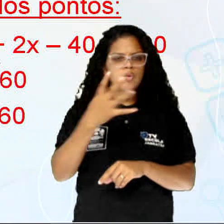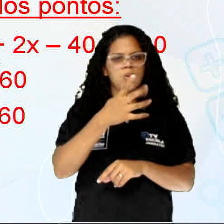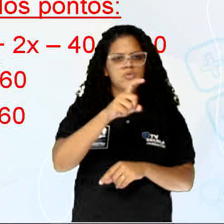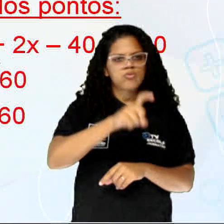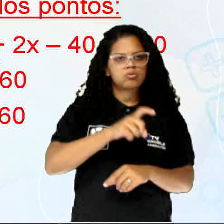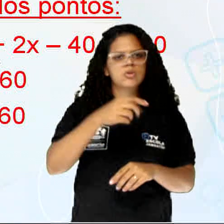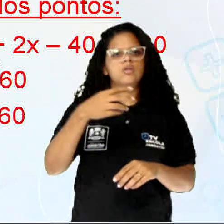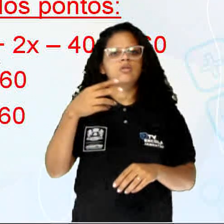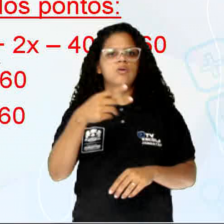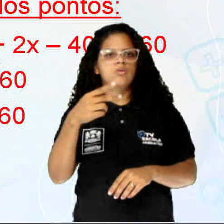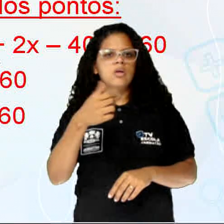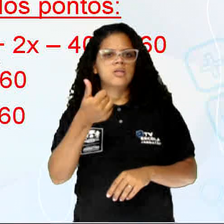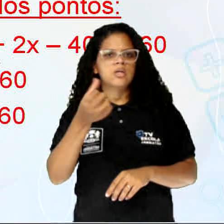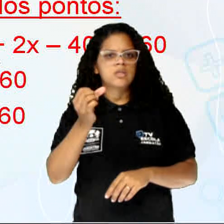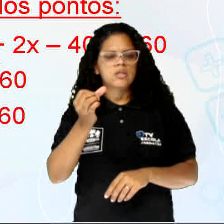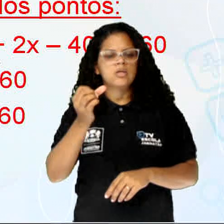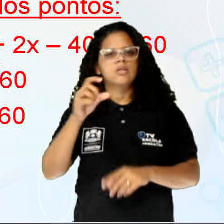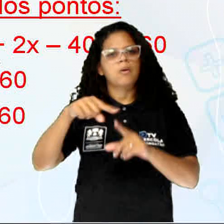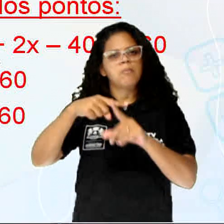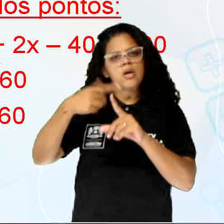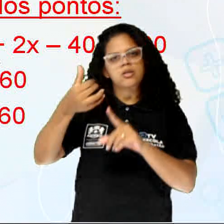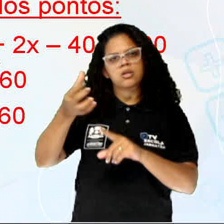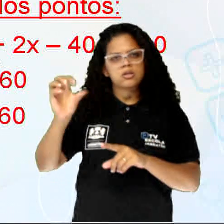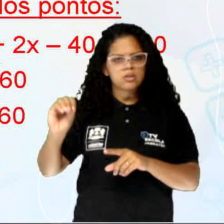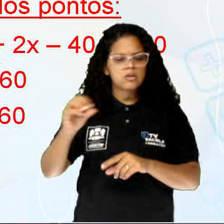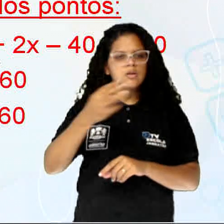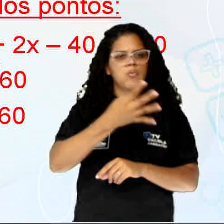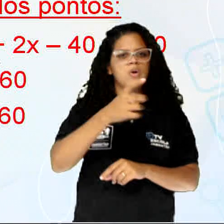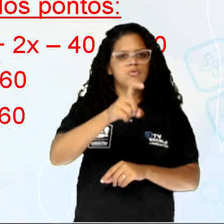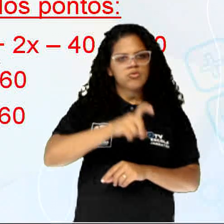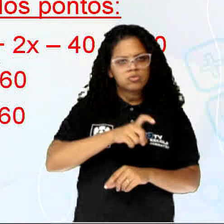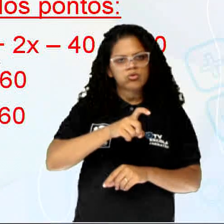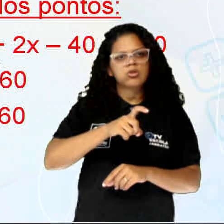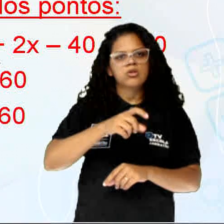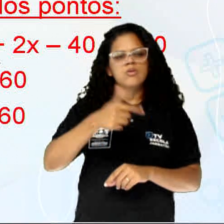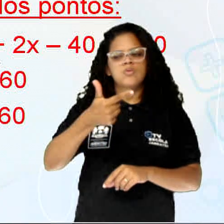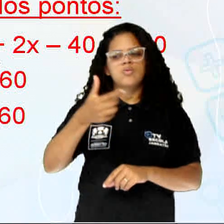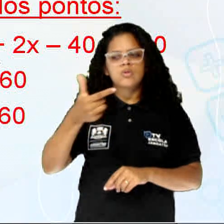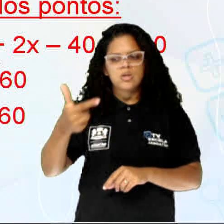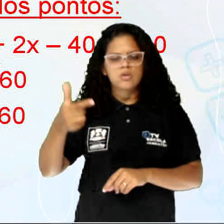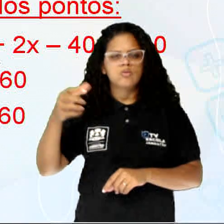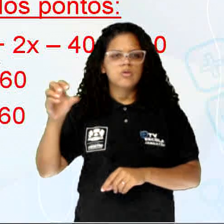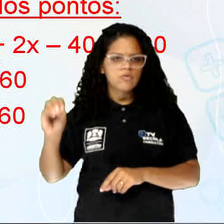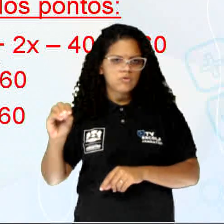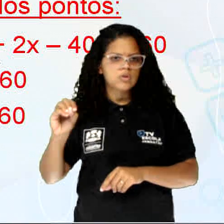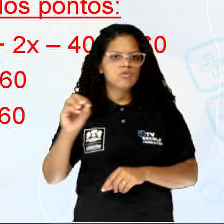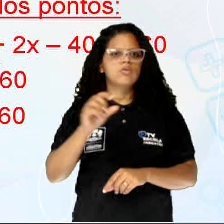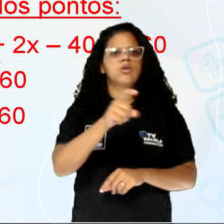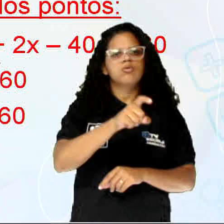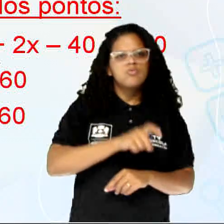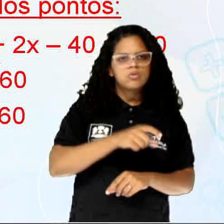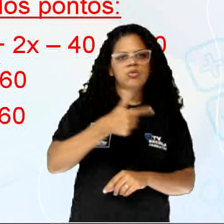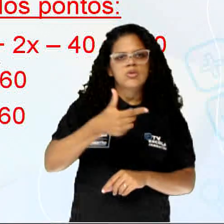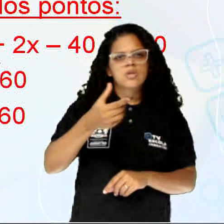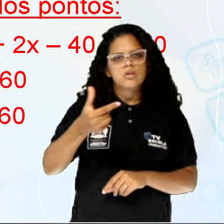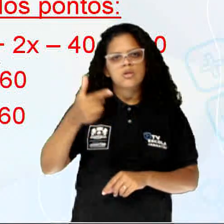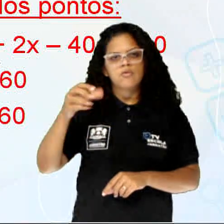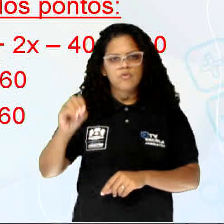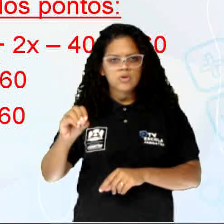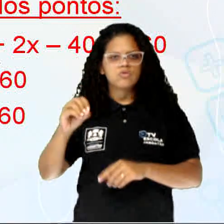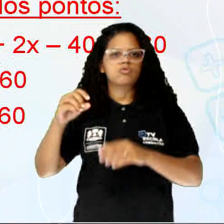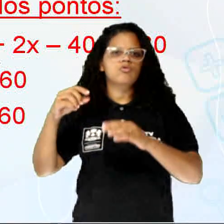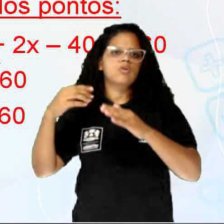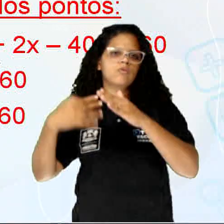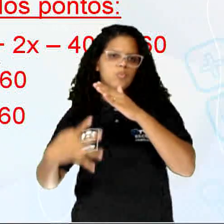60. Então, x é igual a 220 e o 4 passa o quê, gente? Dividindo. Quando você divide, x é